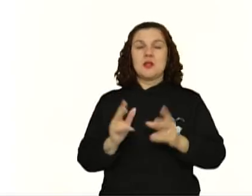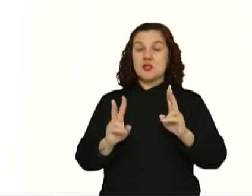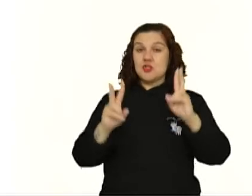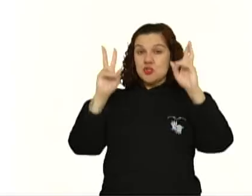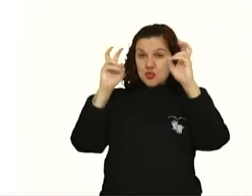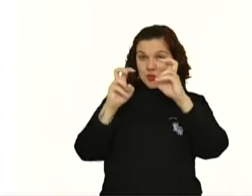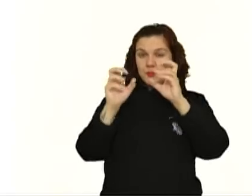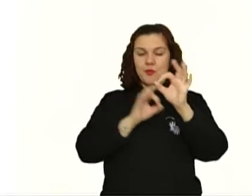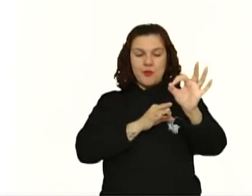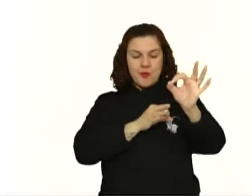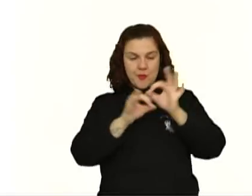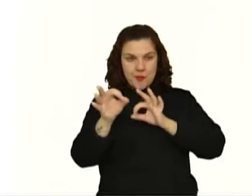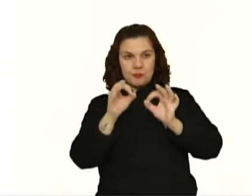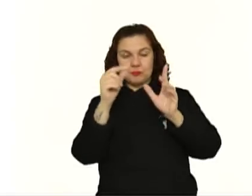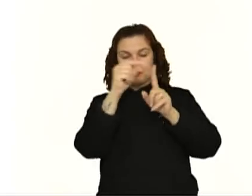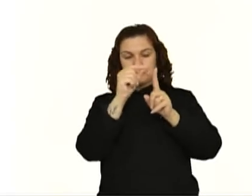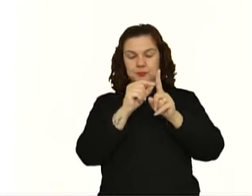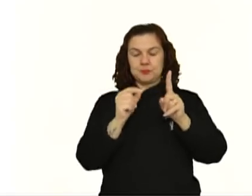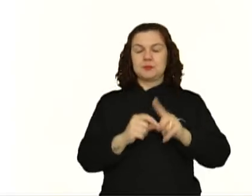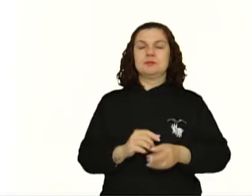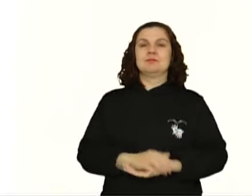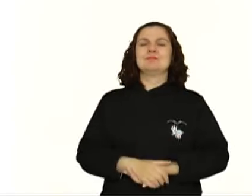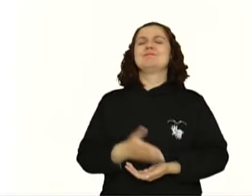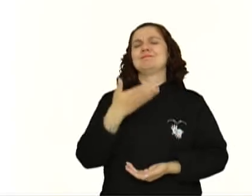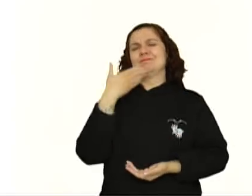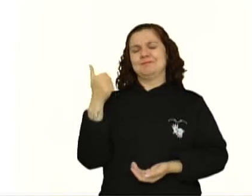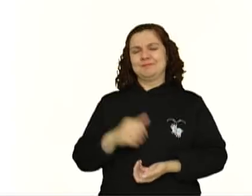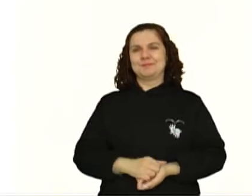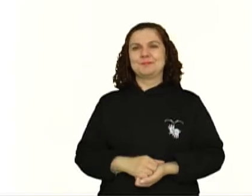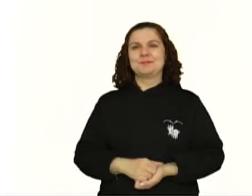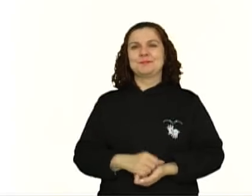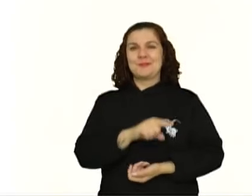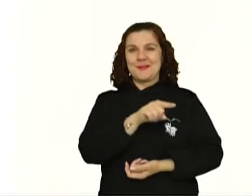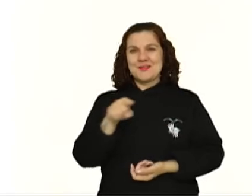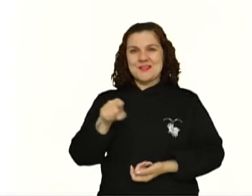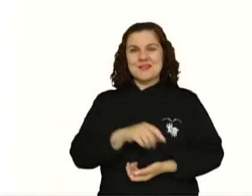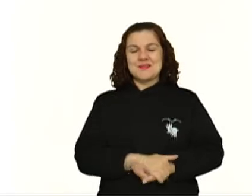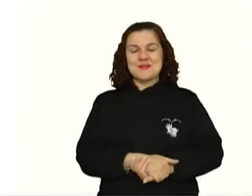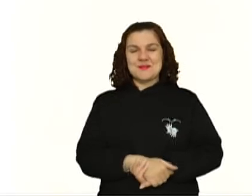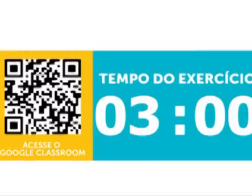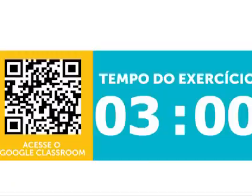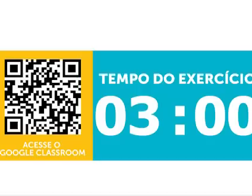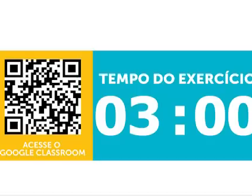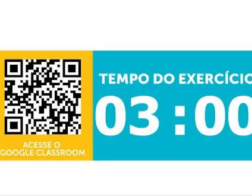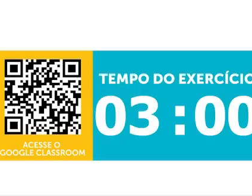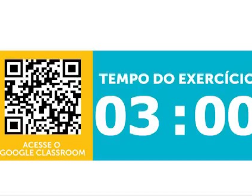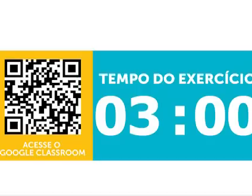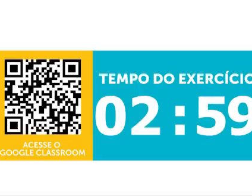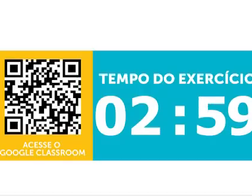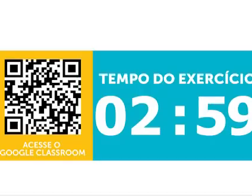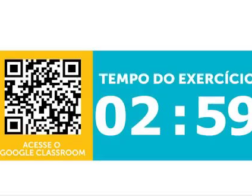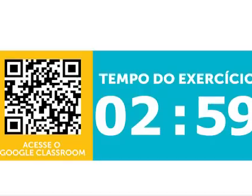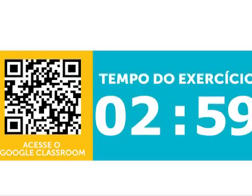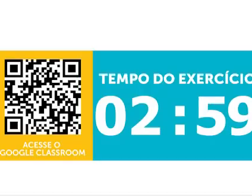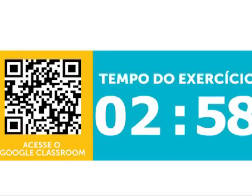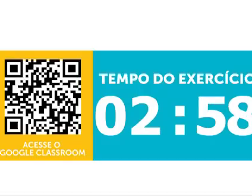textos organizados em tópicos. Muito fácil, né, gente? Com vocês lá.